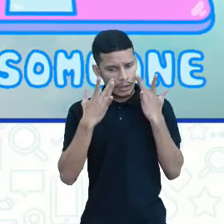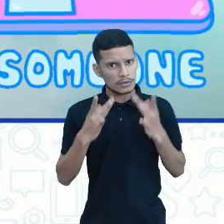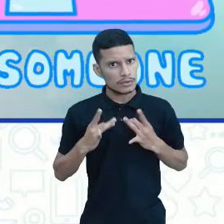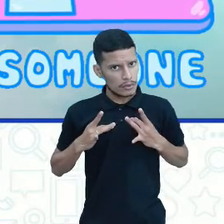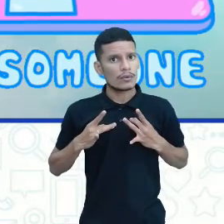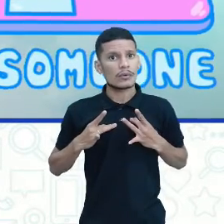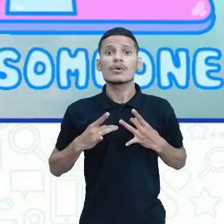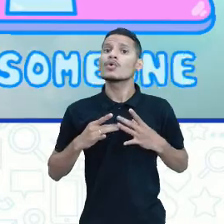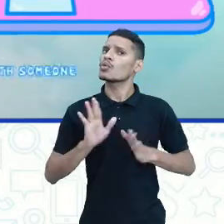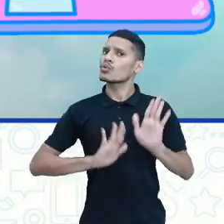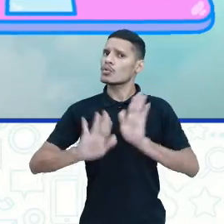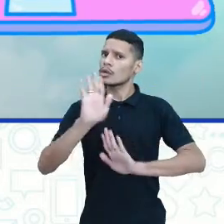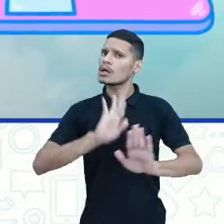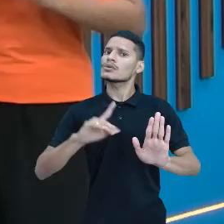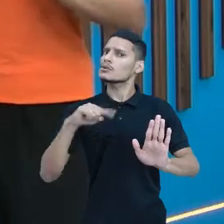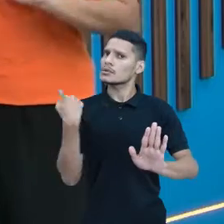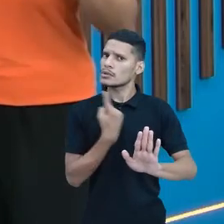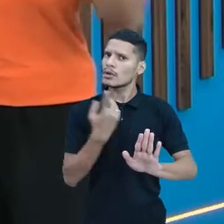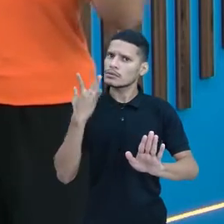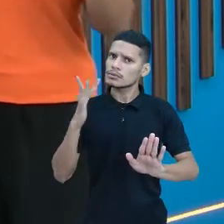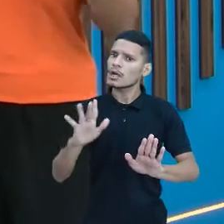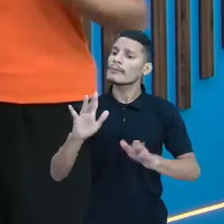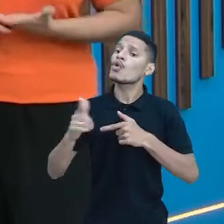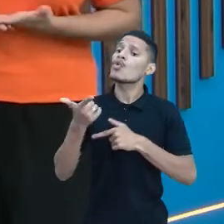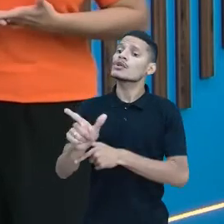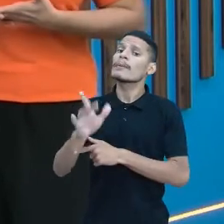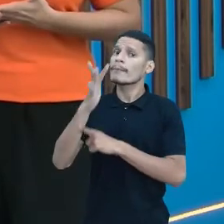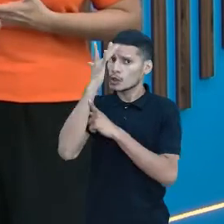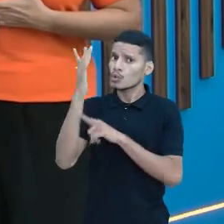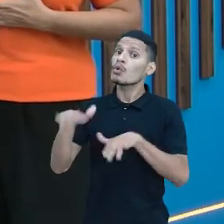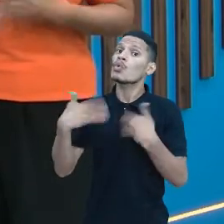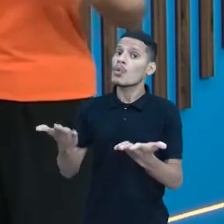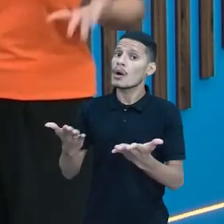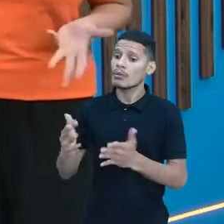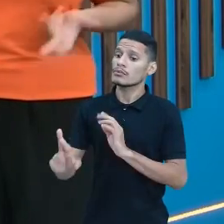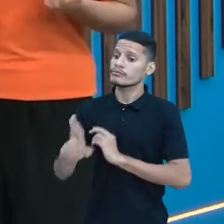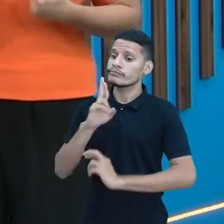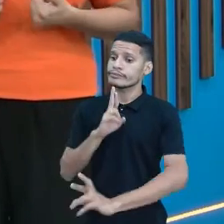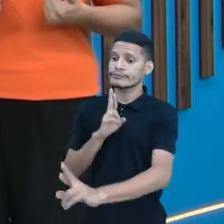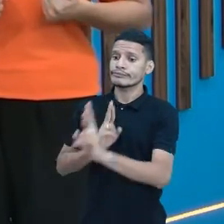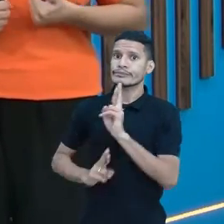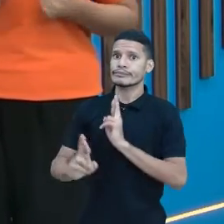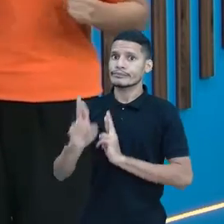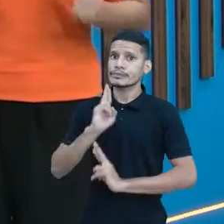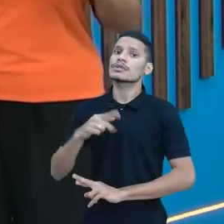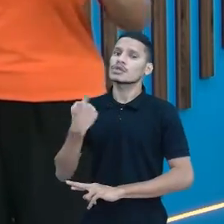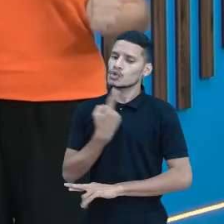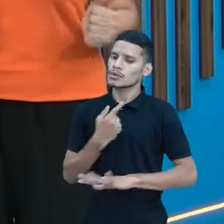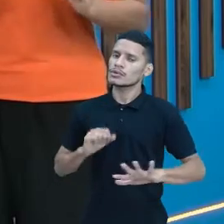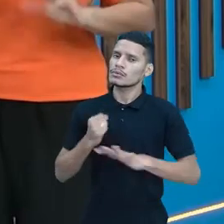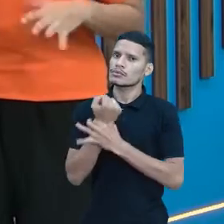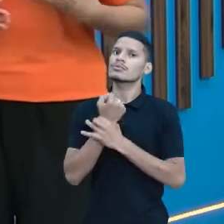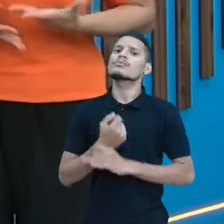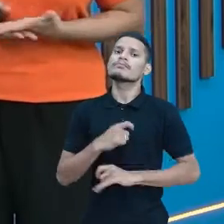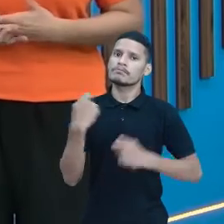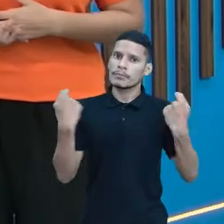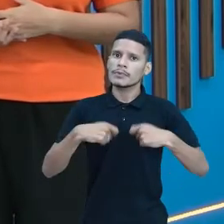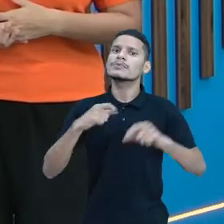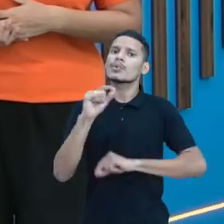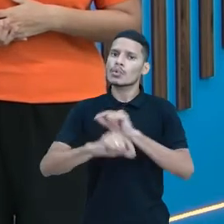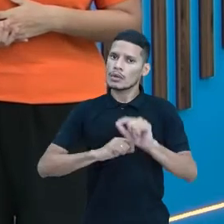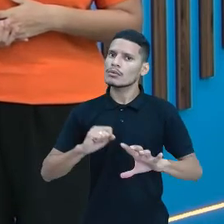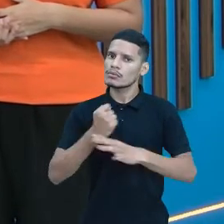Tomem cuidado, porque a gente não sabe quem está do outro lado, né? E para que a gente se preserve, é interessante que a gente tenha alguns